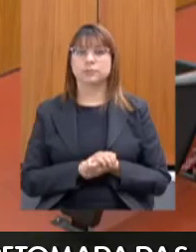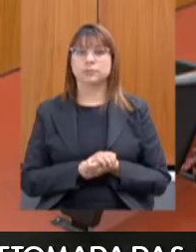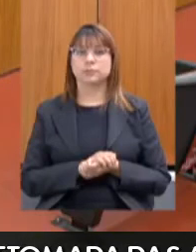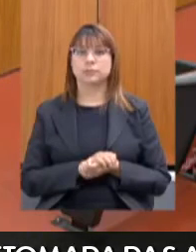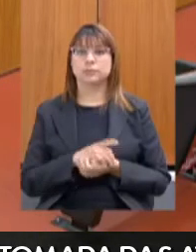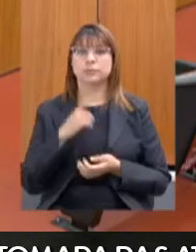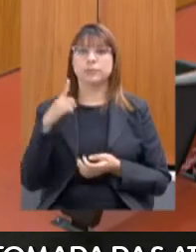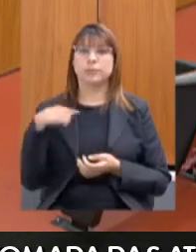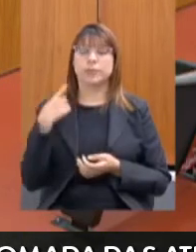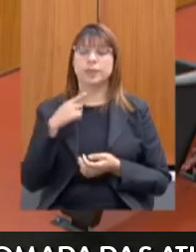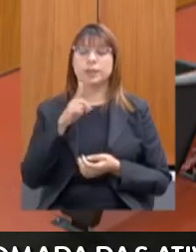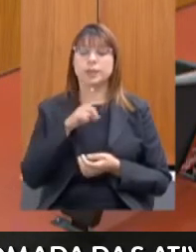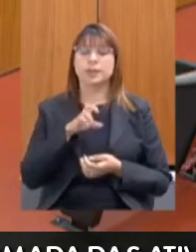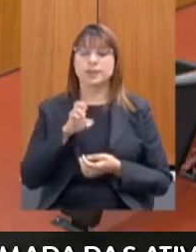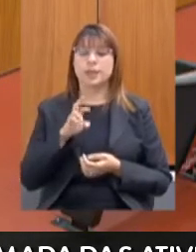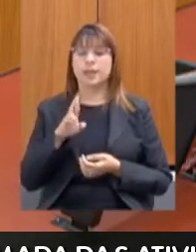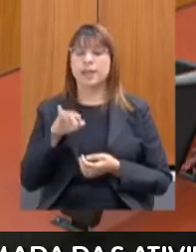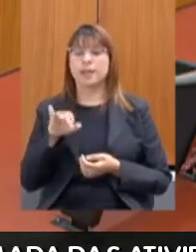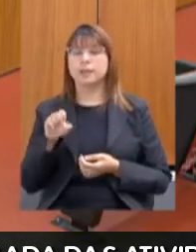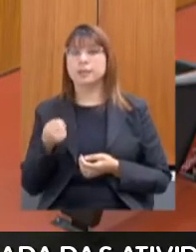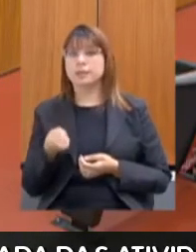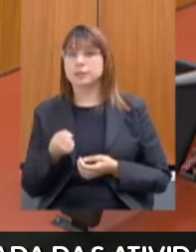deputado Zé Reis